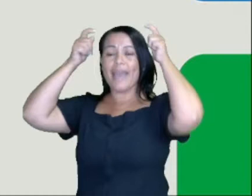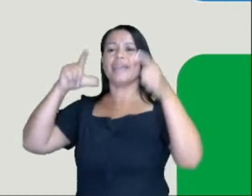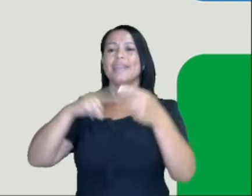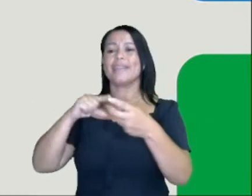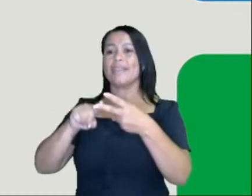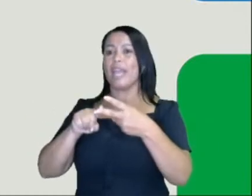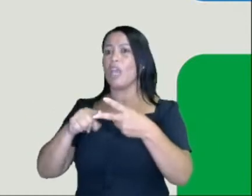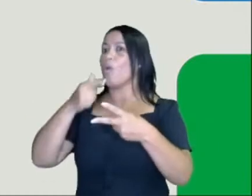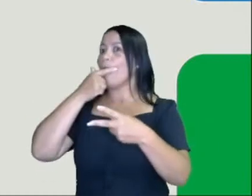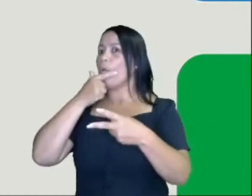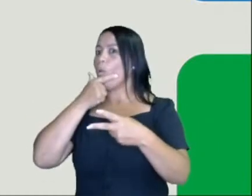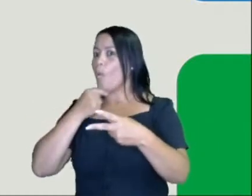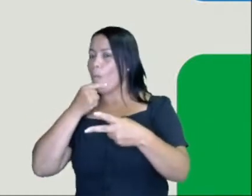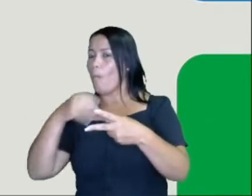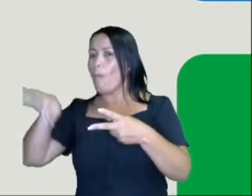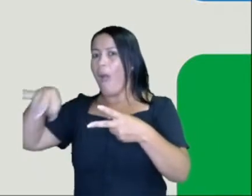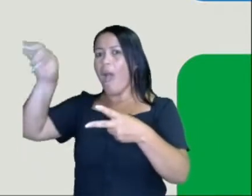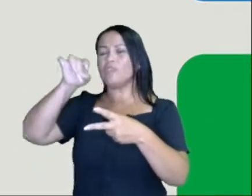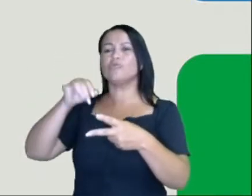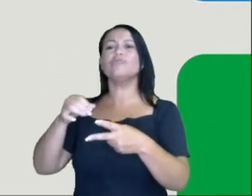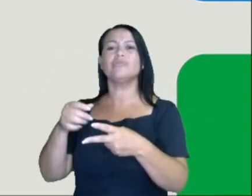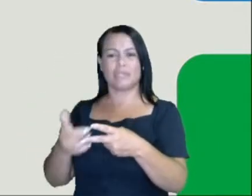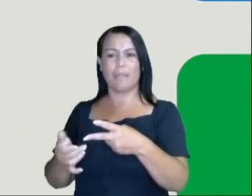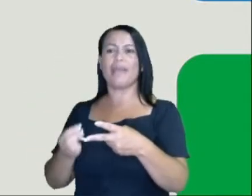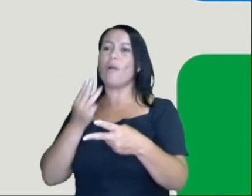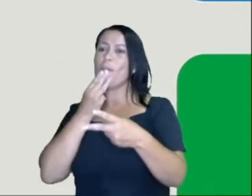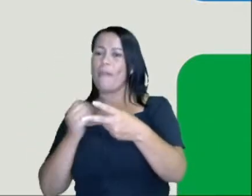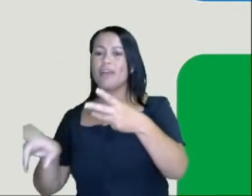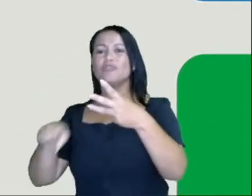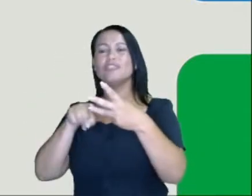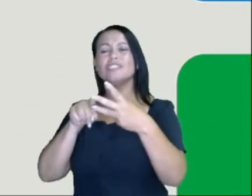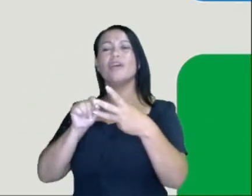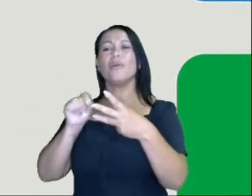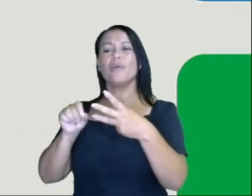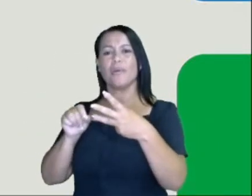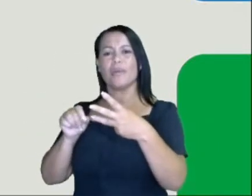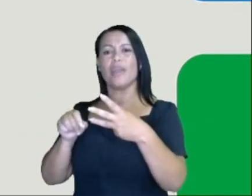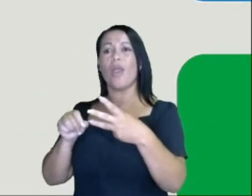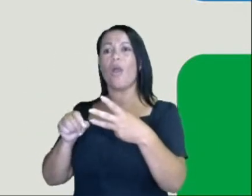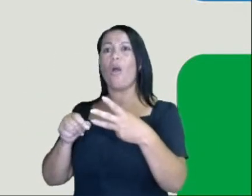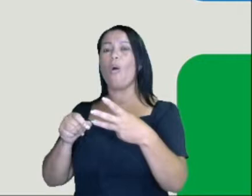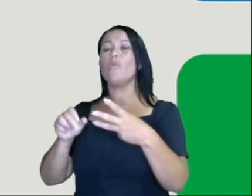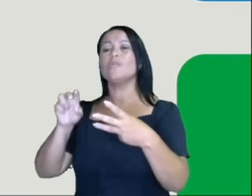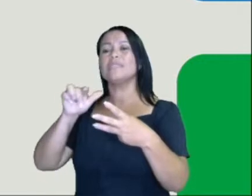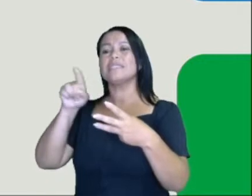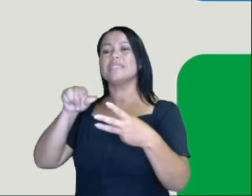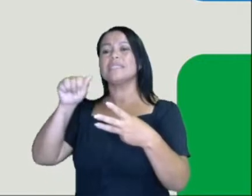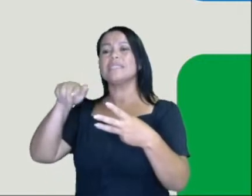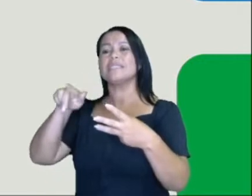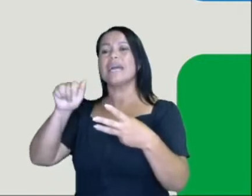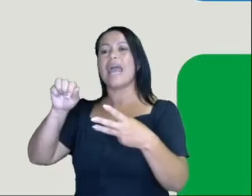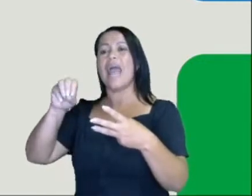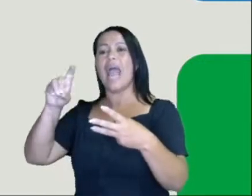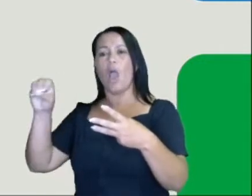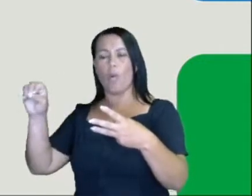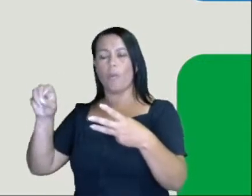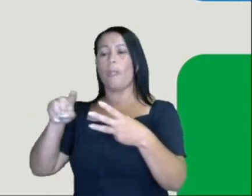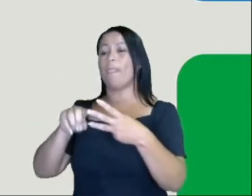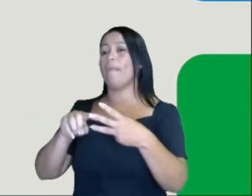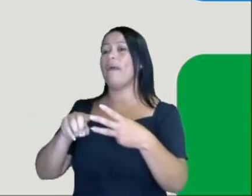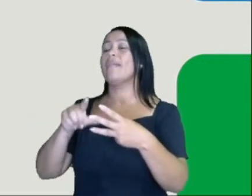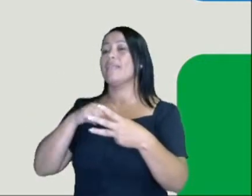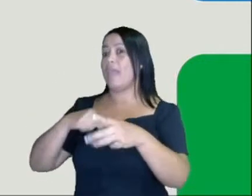é responsável pela postura dos ovos, que gerarão novas abelhas. A abelha operária é